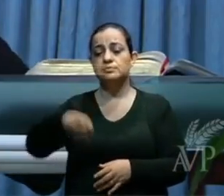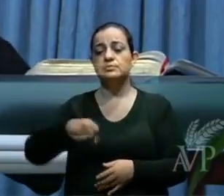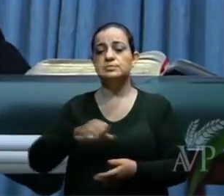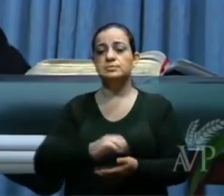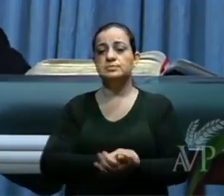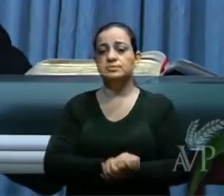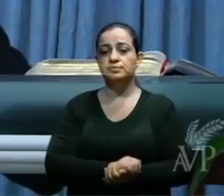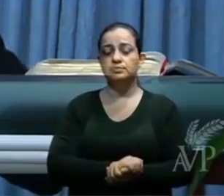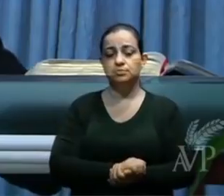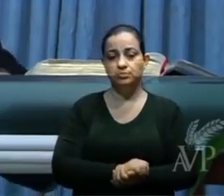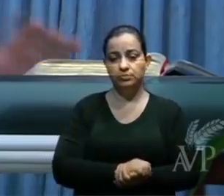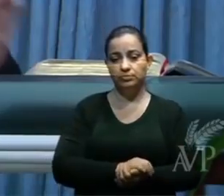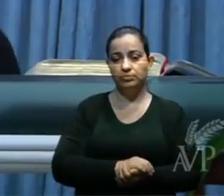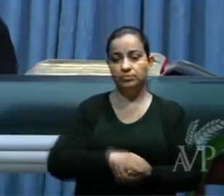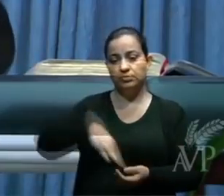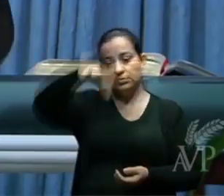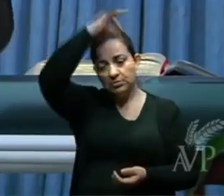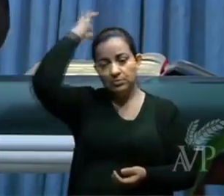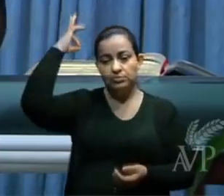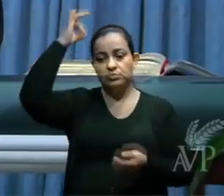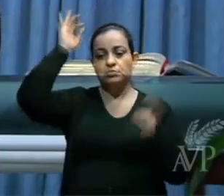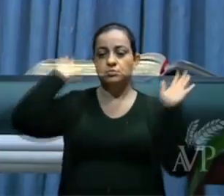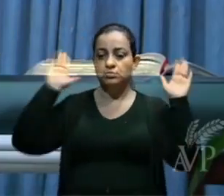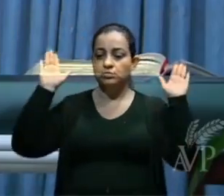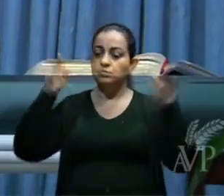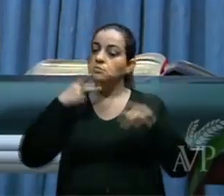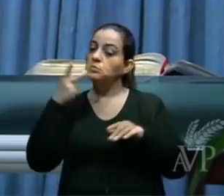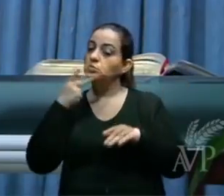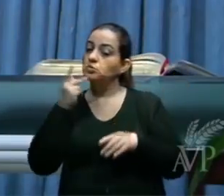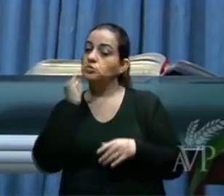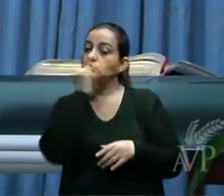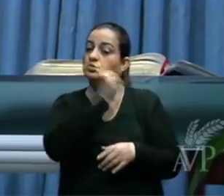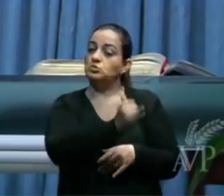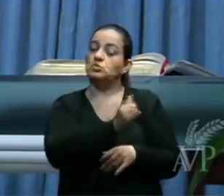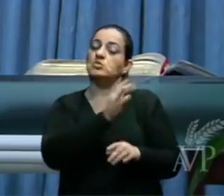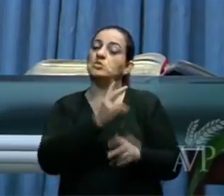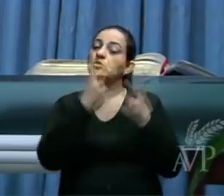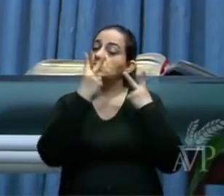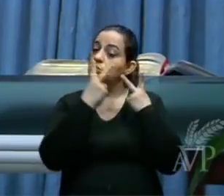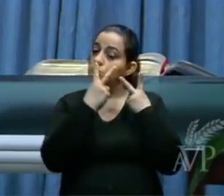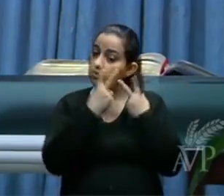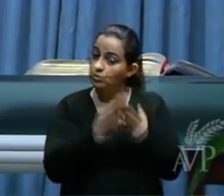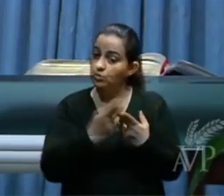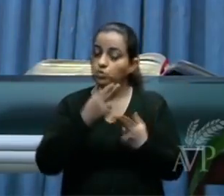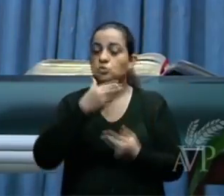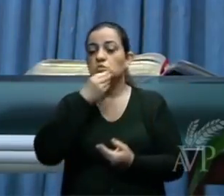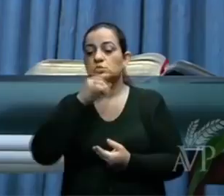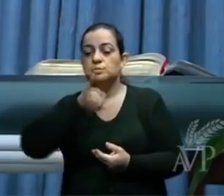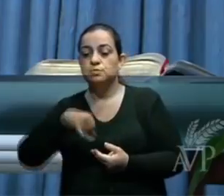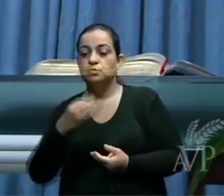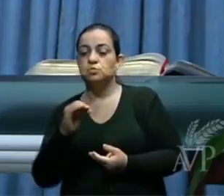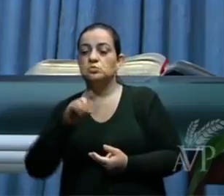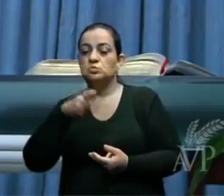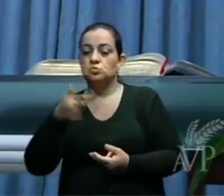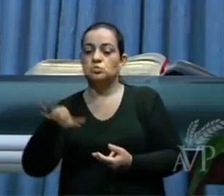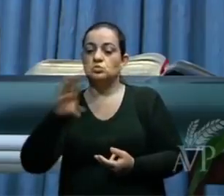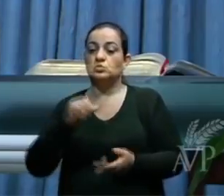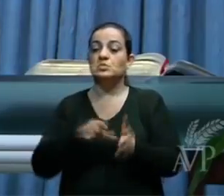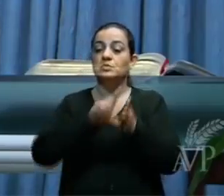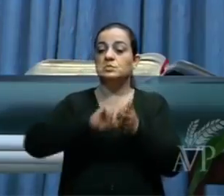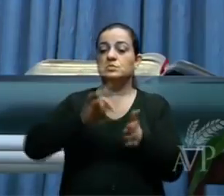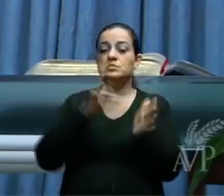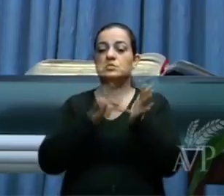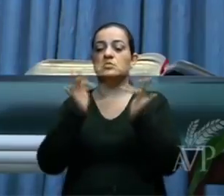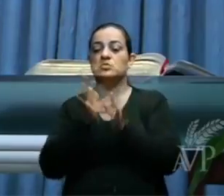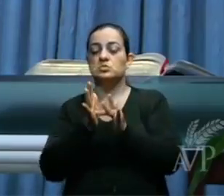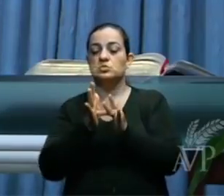o anjo diz proíbam branagh como joão batista foi enviado complexou da minha primeira vinda o anjo